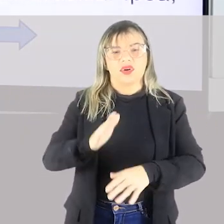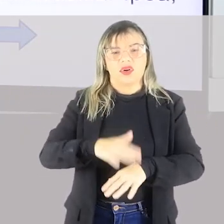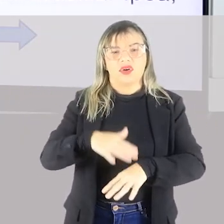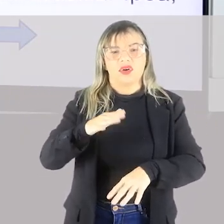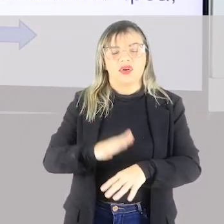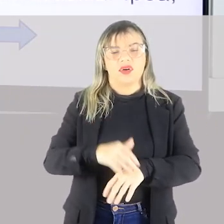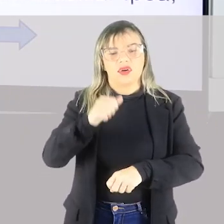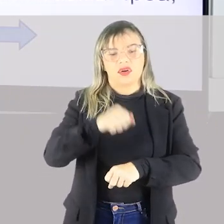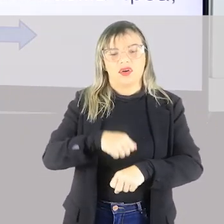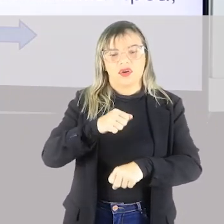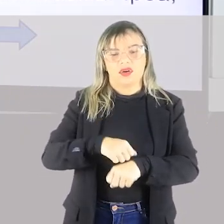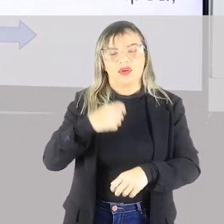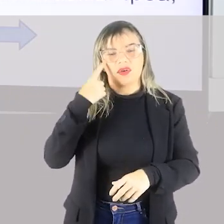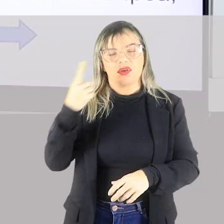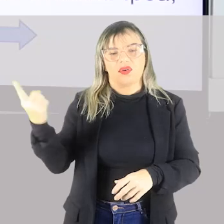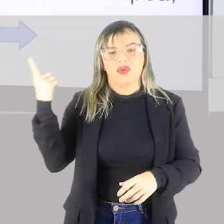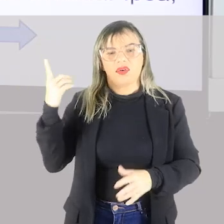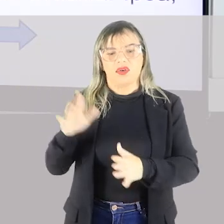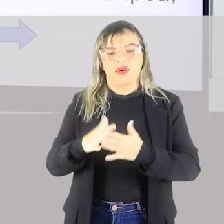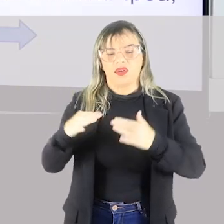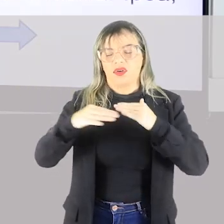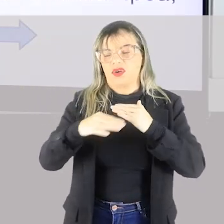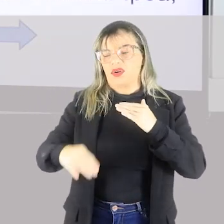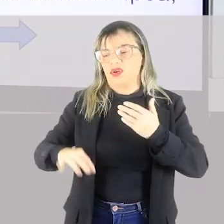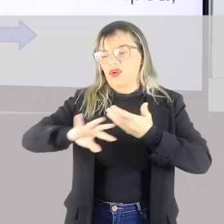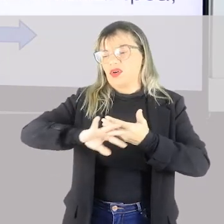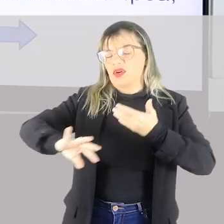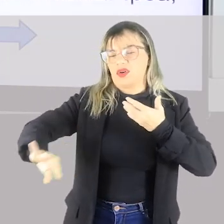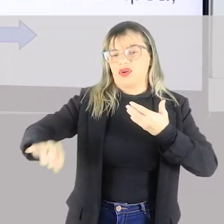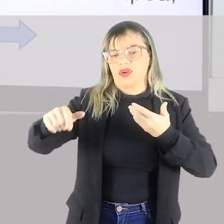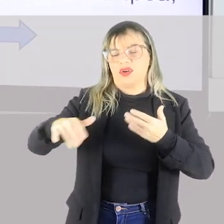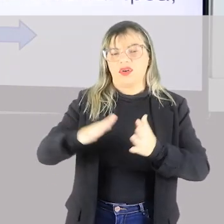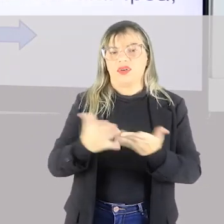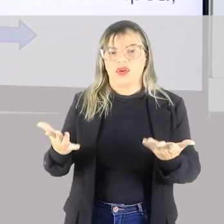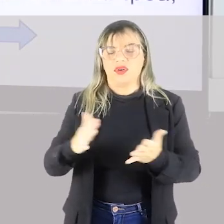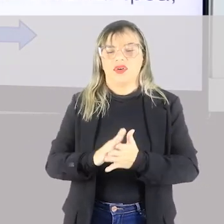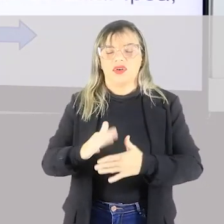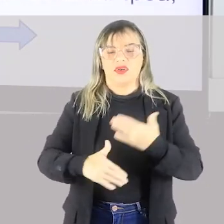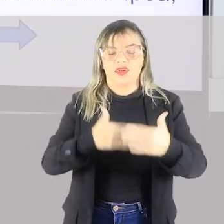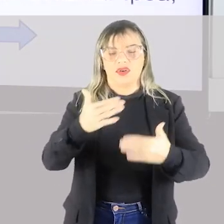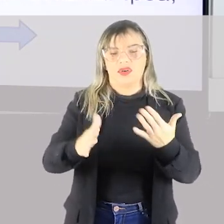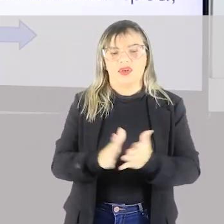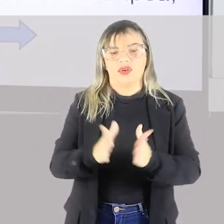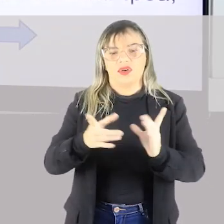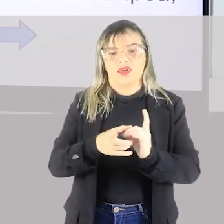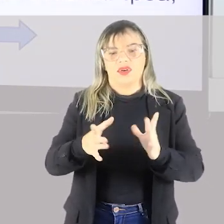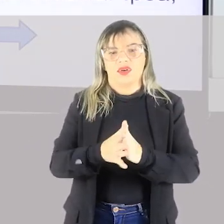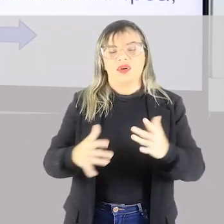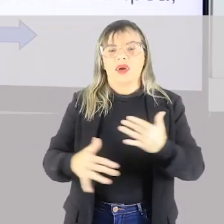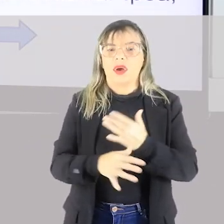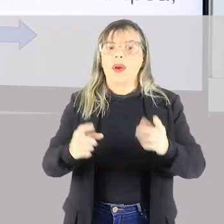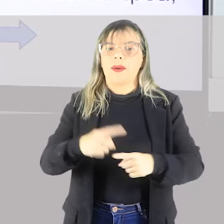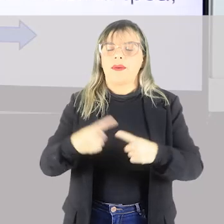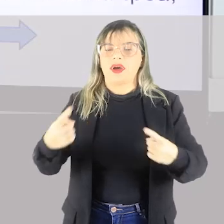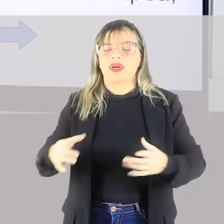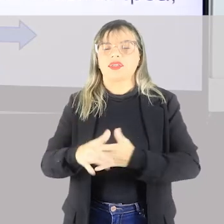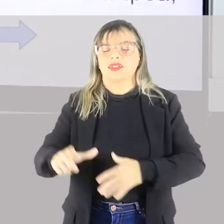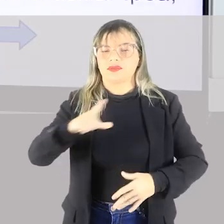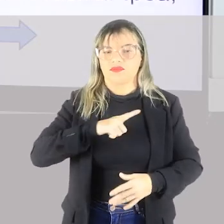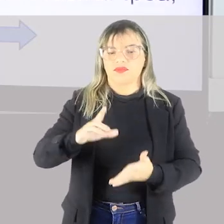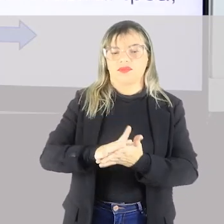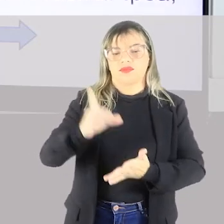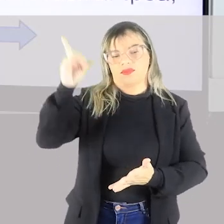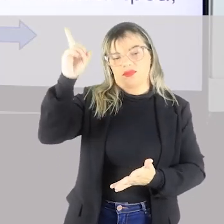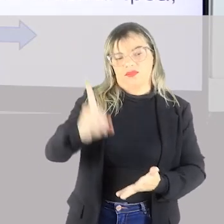menos favorecidas, que ficam afastadas desse processo. Mas elas têm direito. Elas deveriam estar